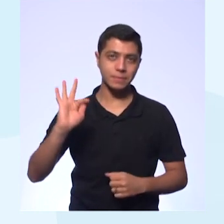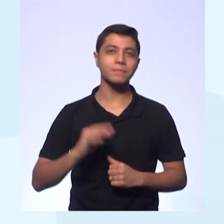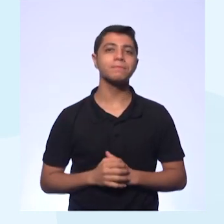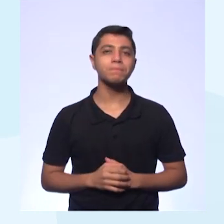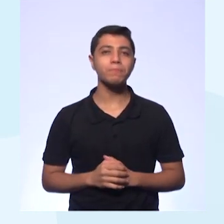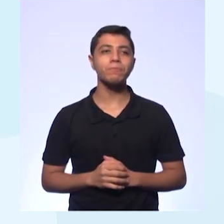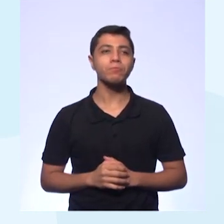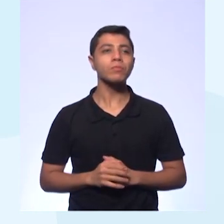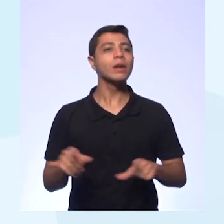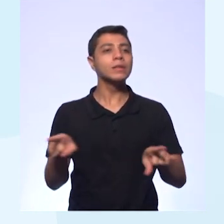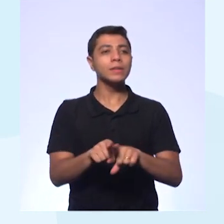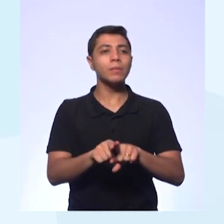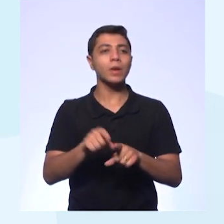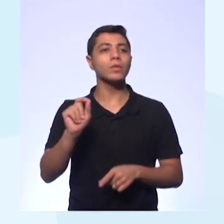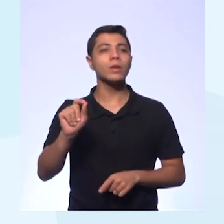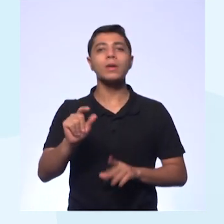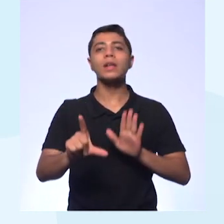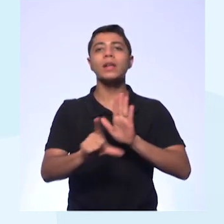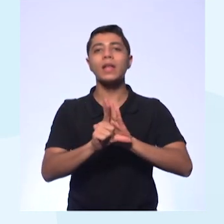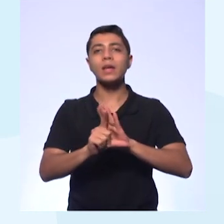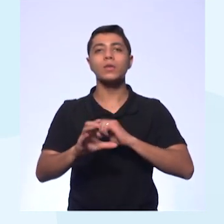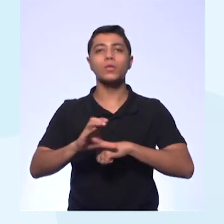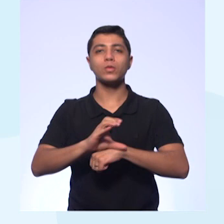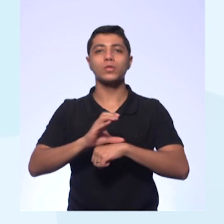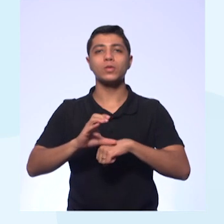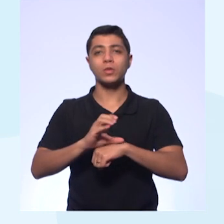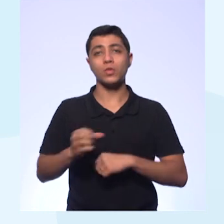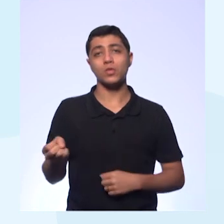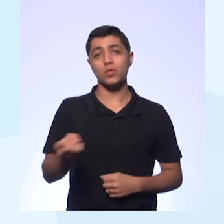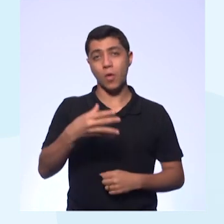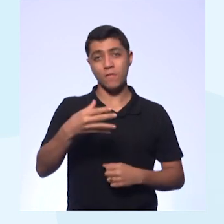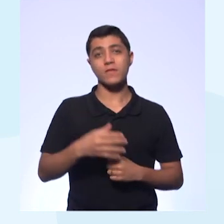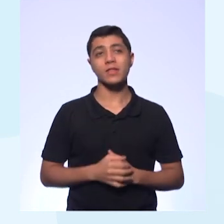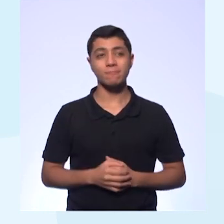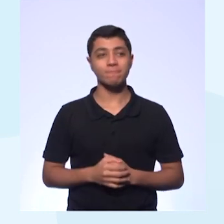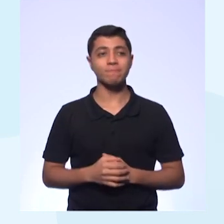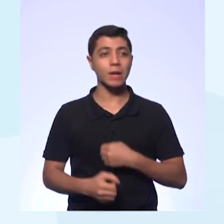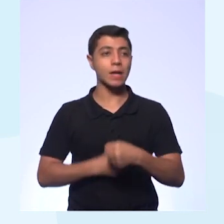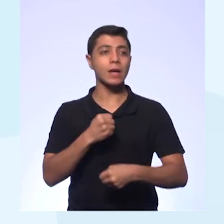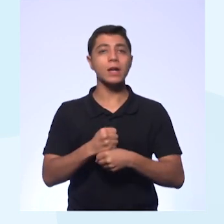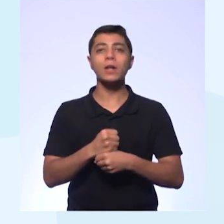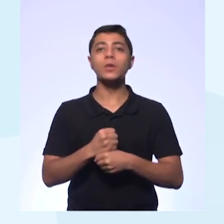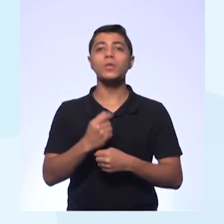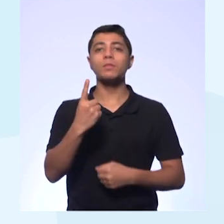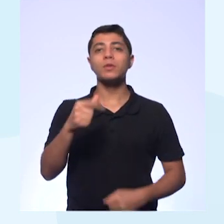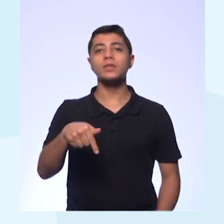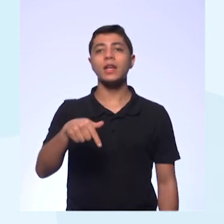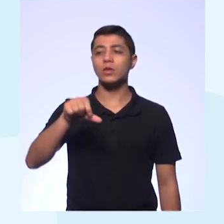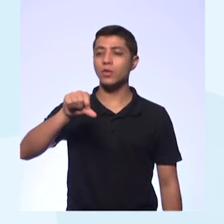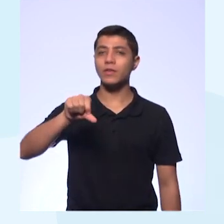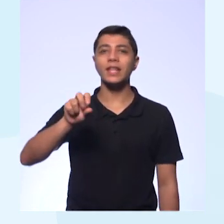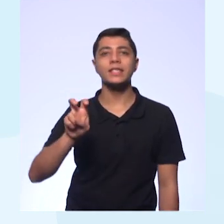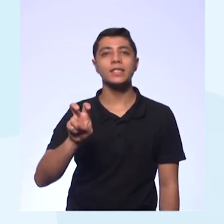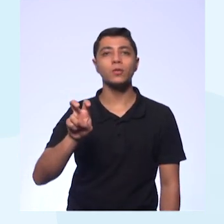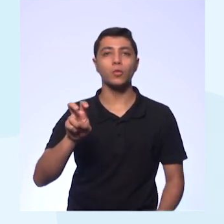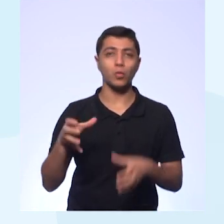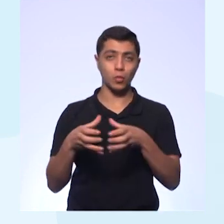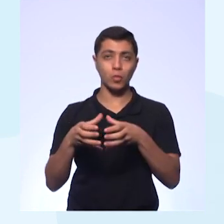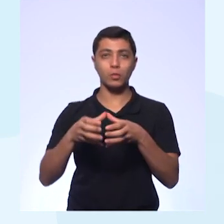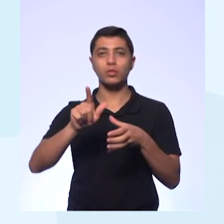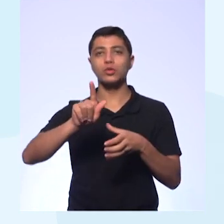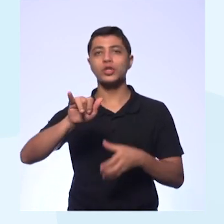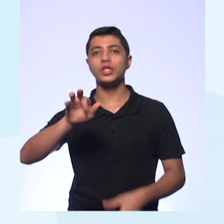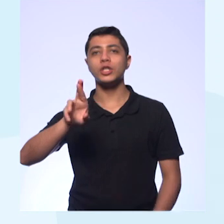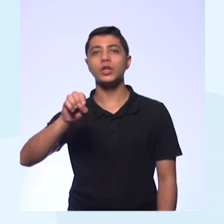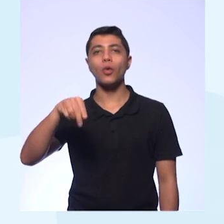em vigor. Então, a de 1791 só durou 4 anos, porque em 95 vem a Constituição dos Girondinos, né?